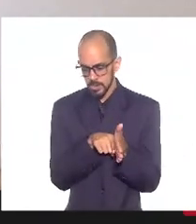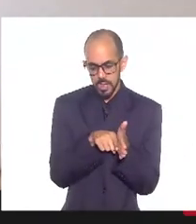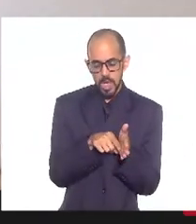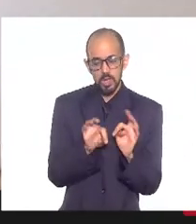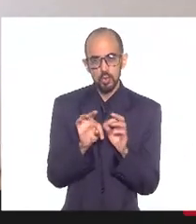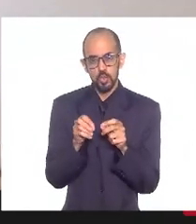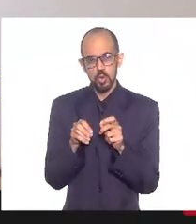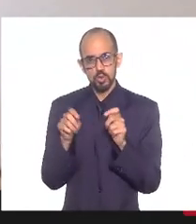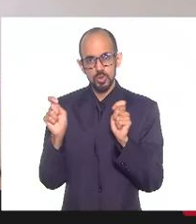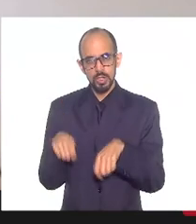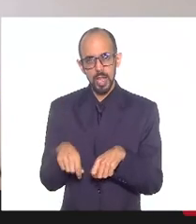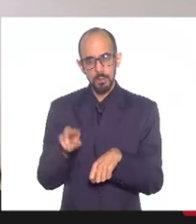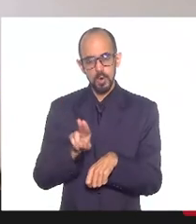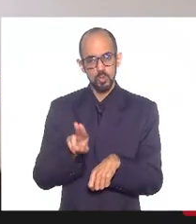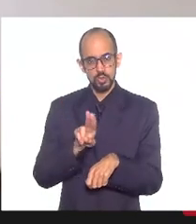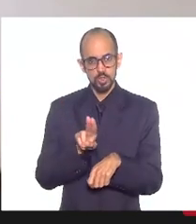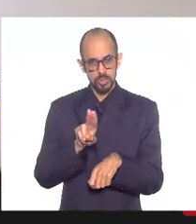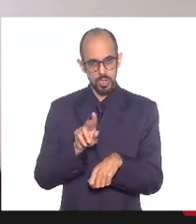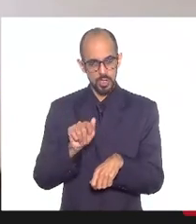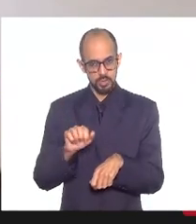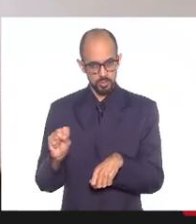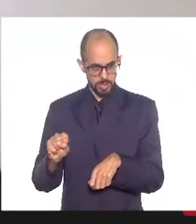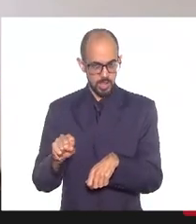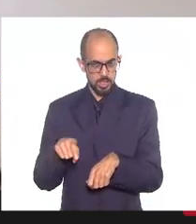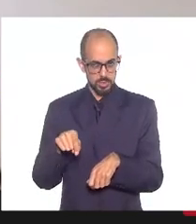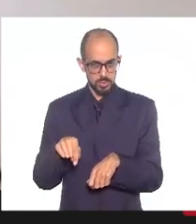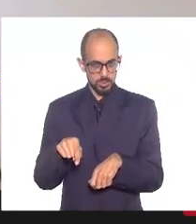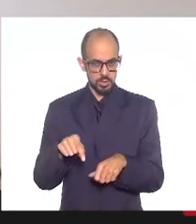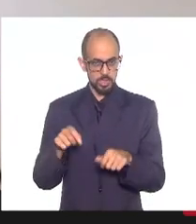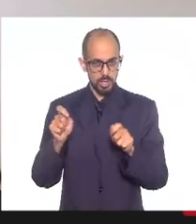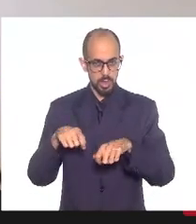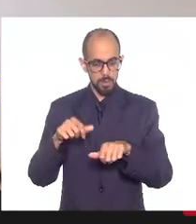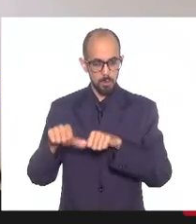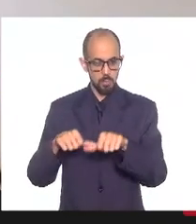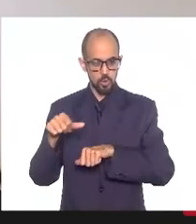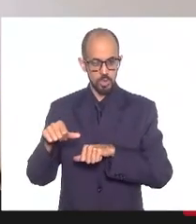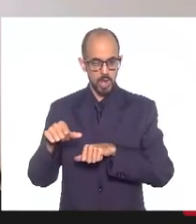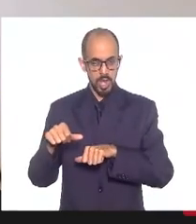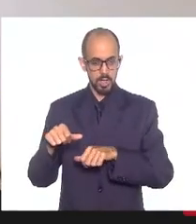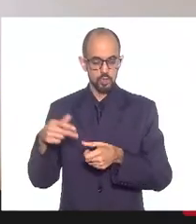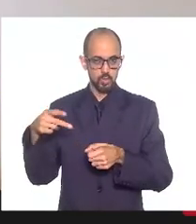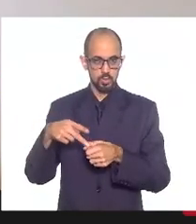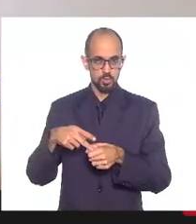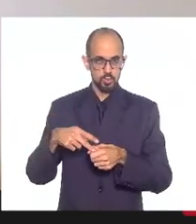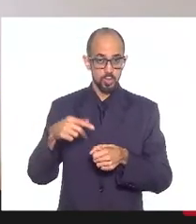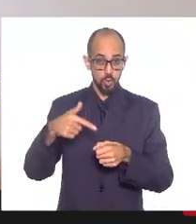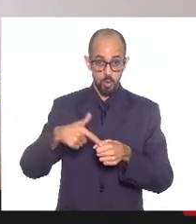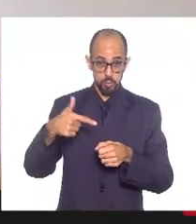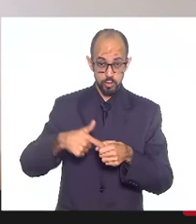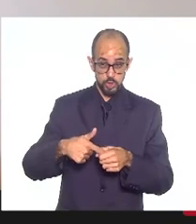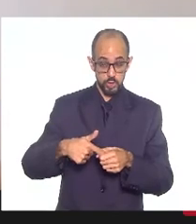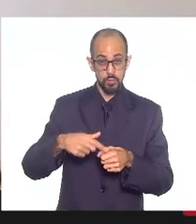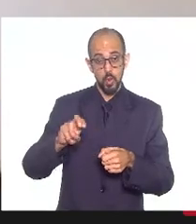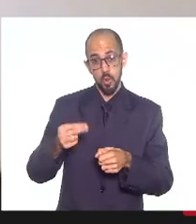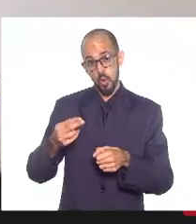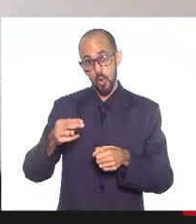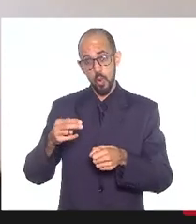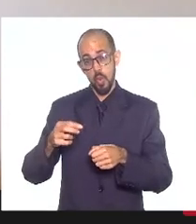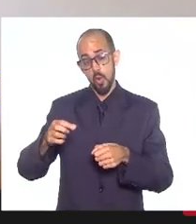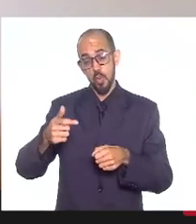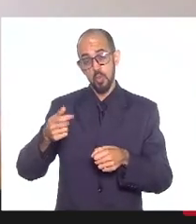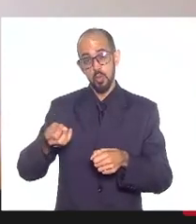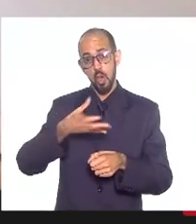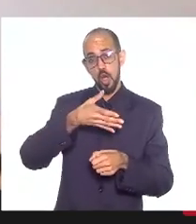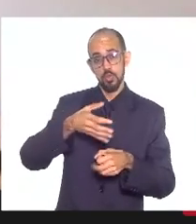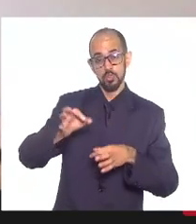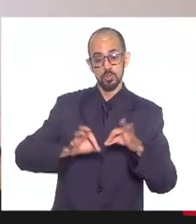consumidores existentes que poderiam mudar de combustíveis ou potenciais projetos que poderiam vir a se localizar no